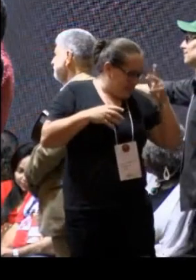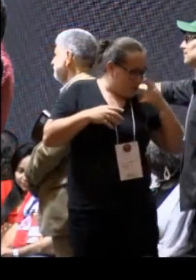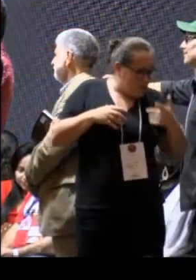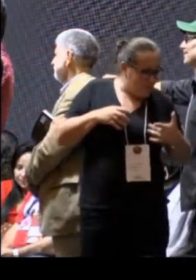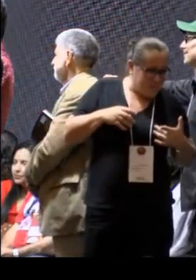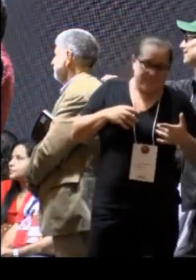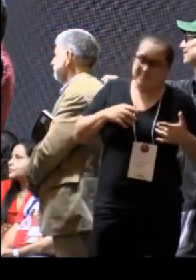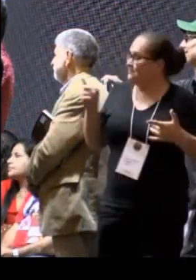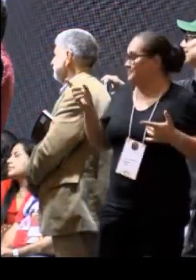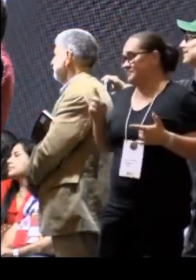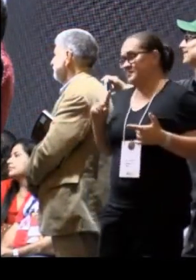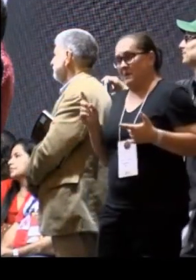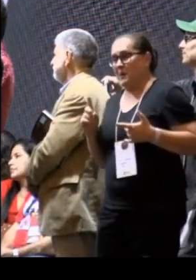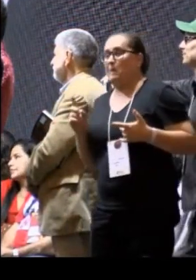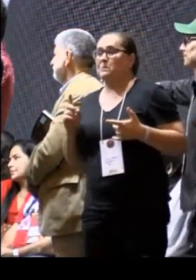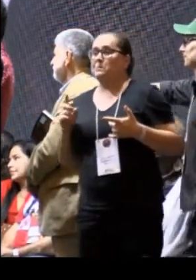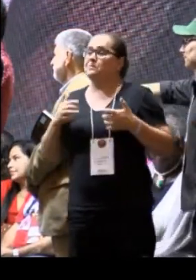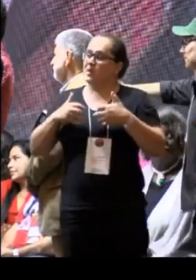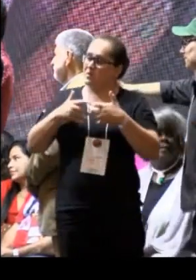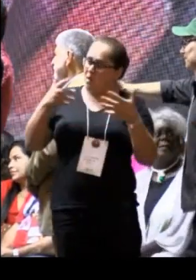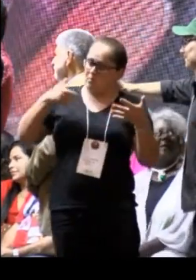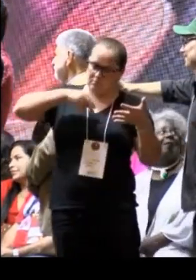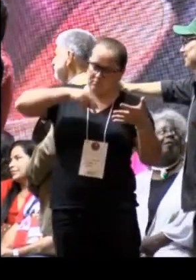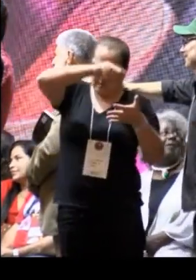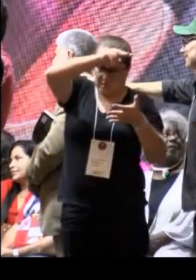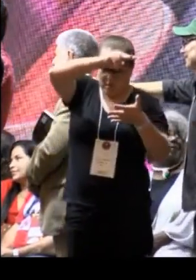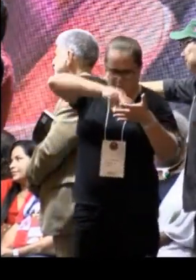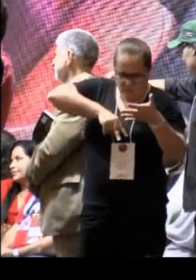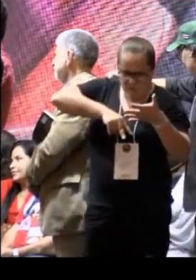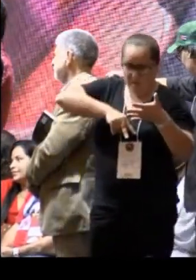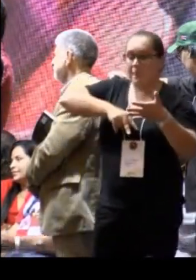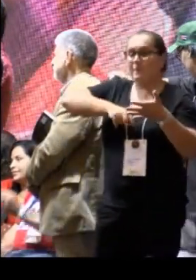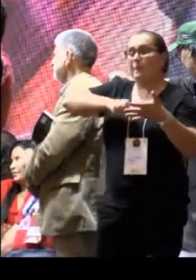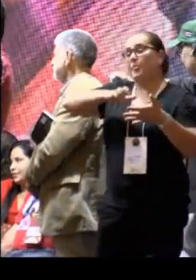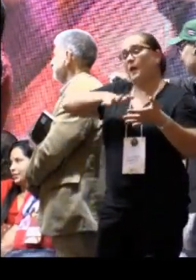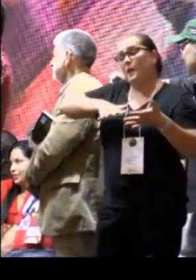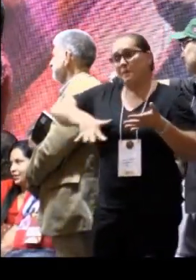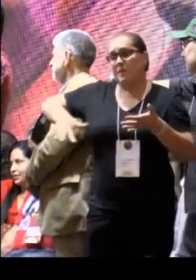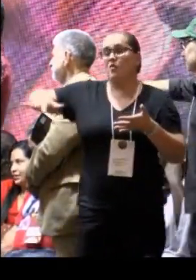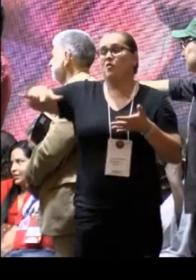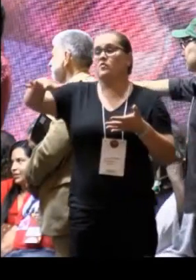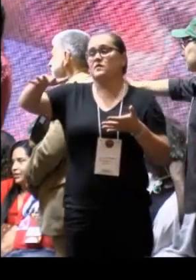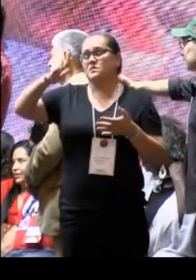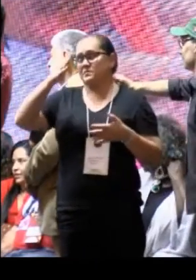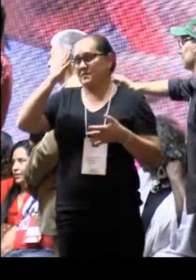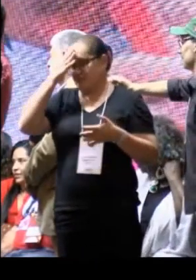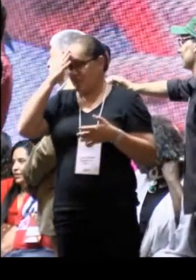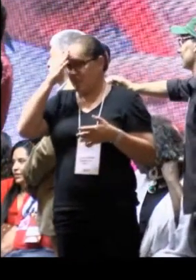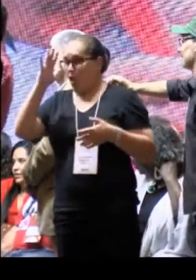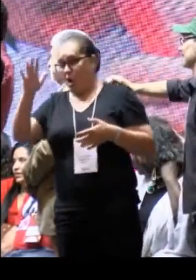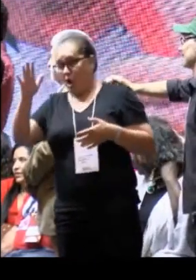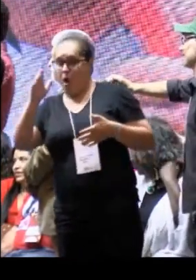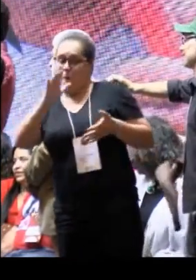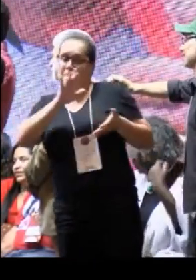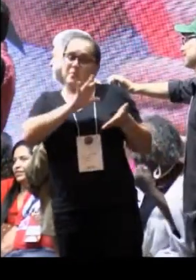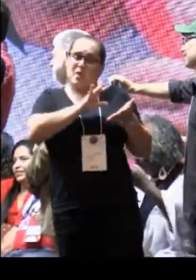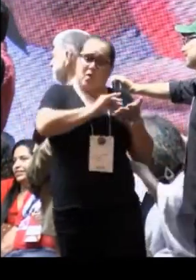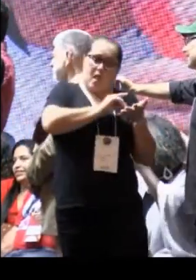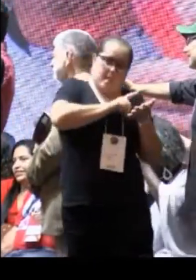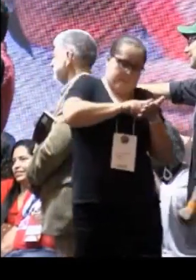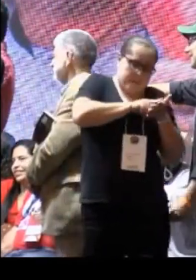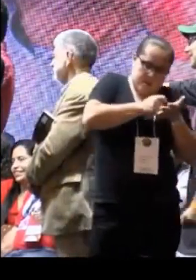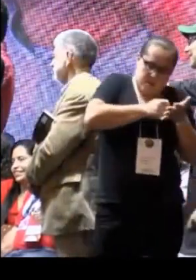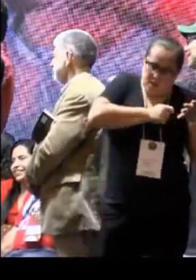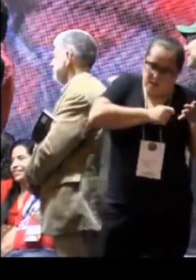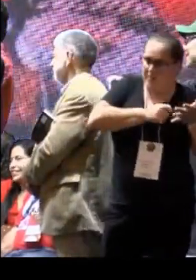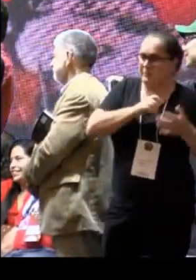fala, não. Então, eu vou ter que ler para você poder saber que da próxima vez traga uma caneta e um papelzinho na